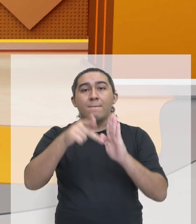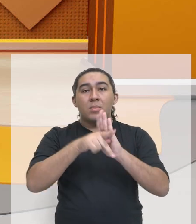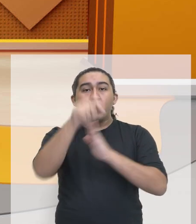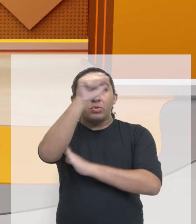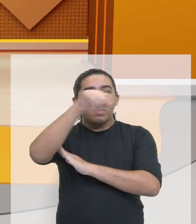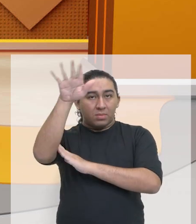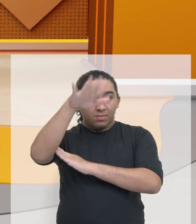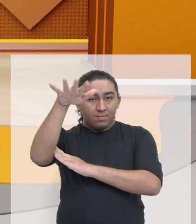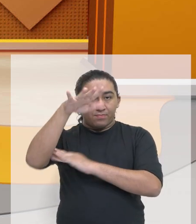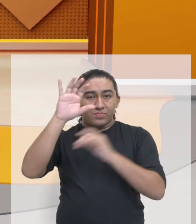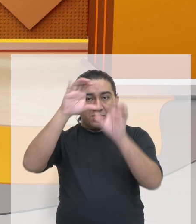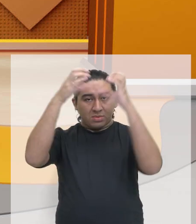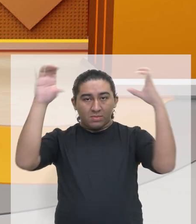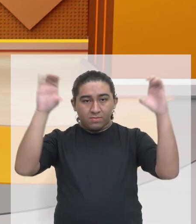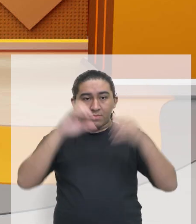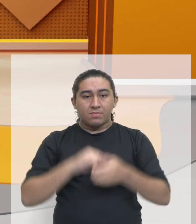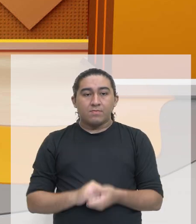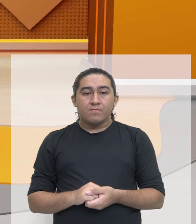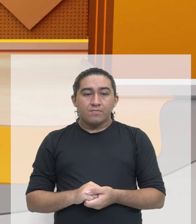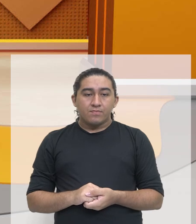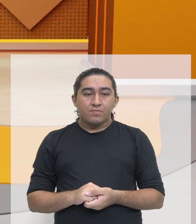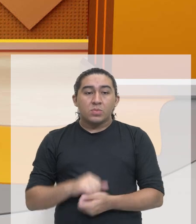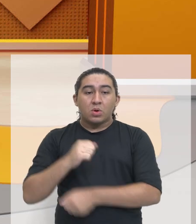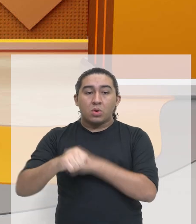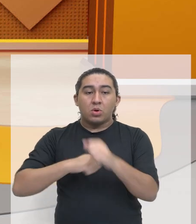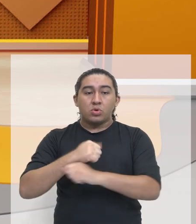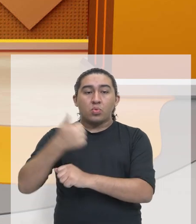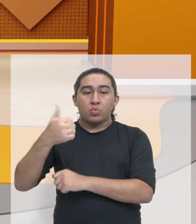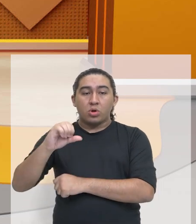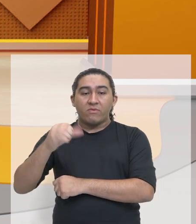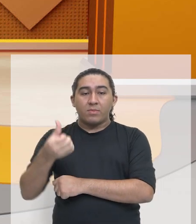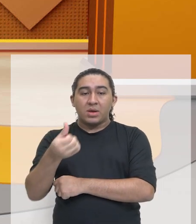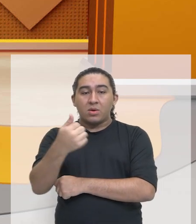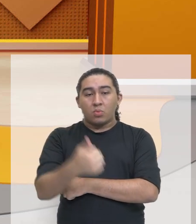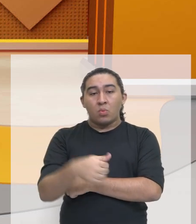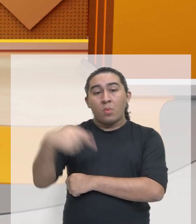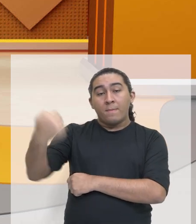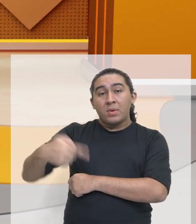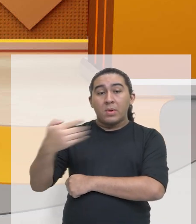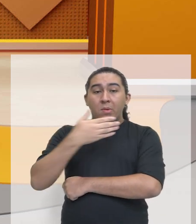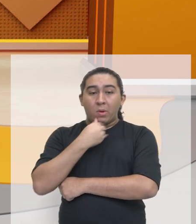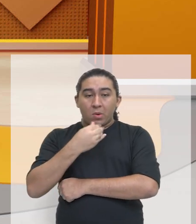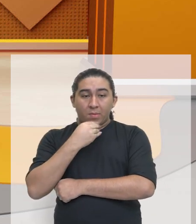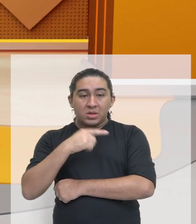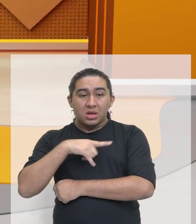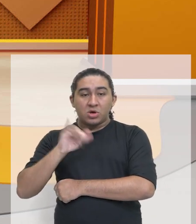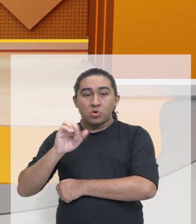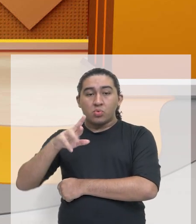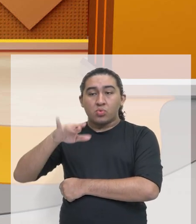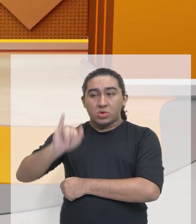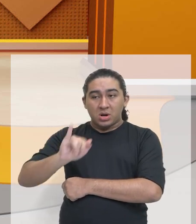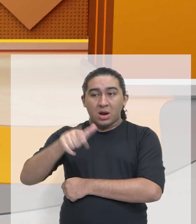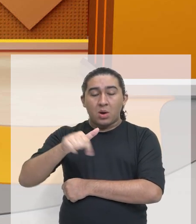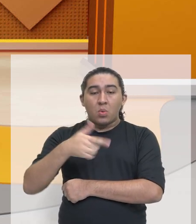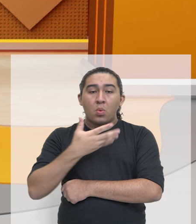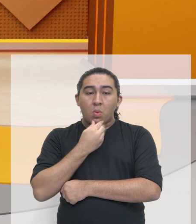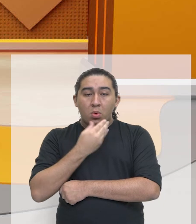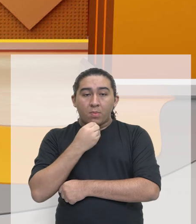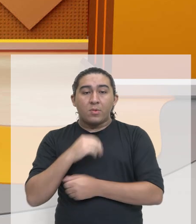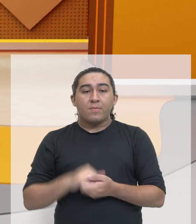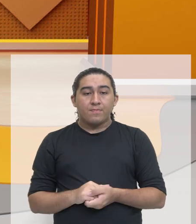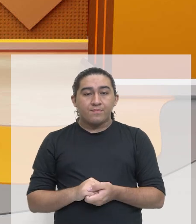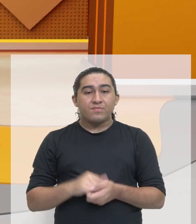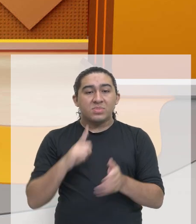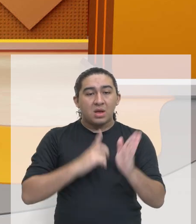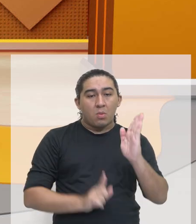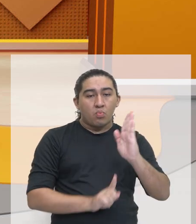o espaço. Em 1961, o primeiro homem no espaço, cosmonauta Yuri Gagarin, a bordo do